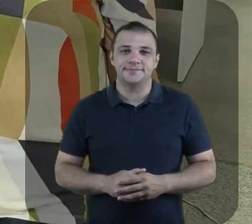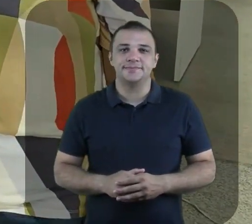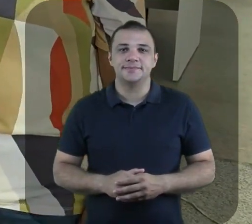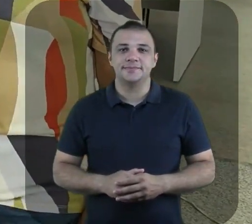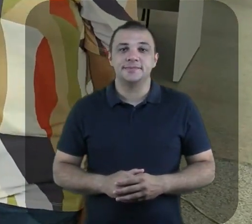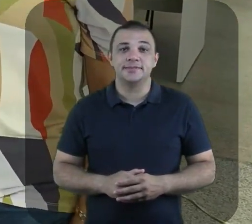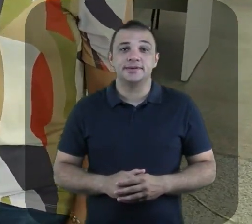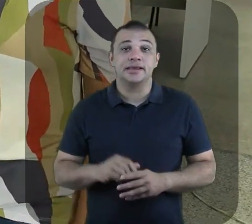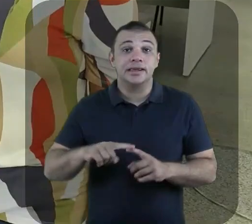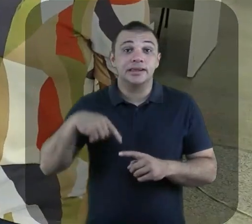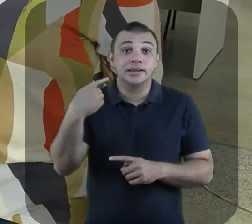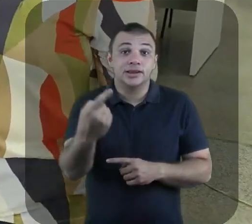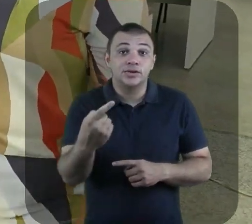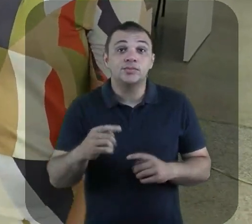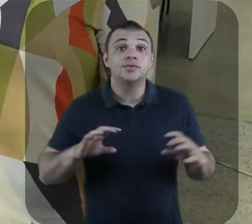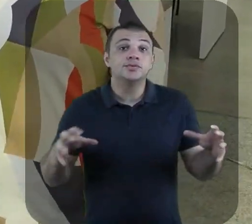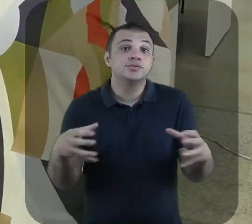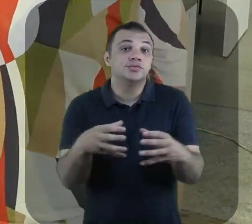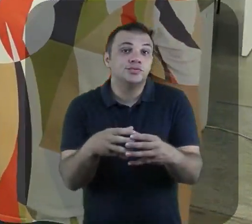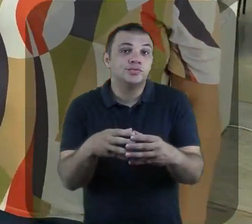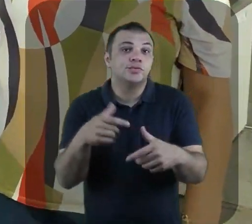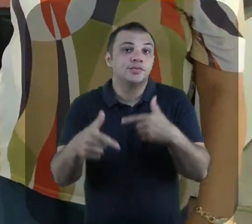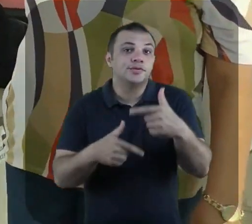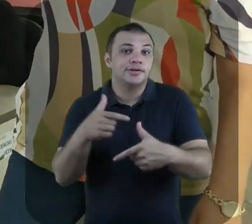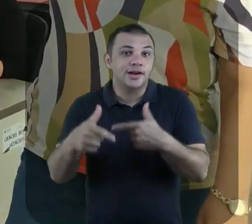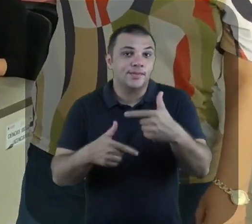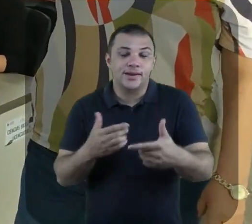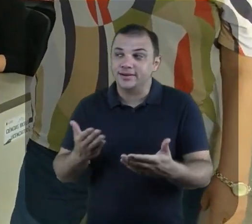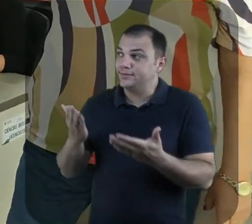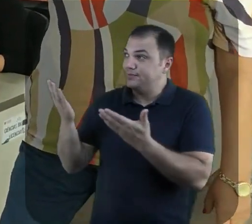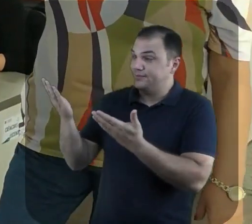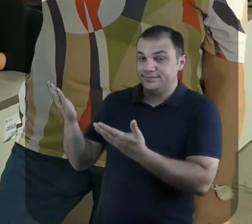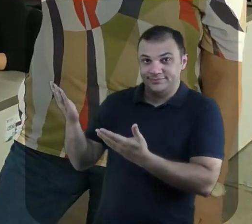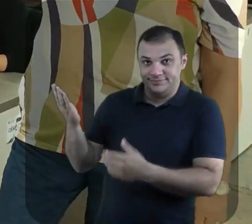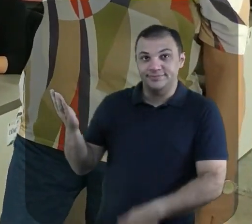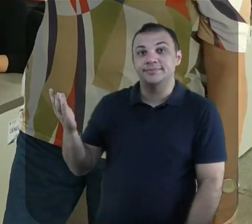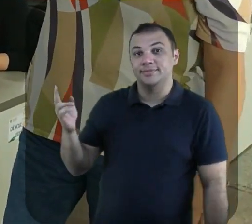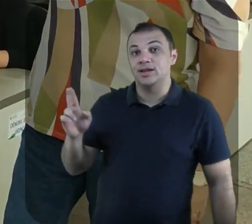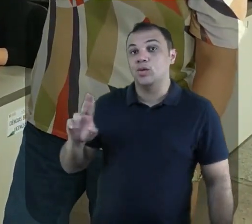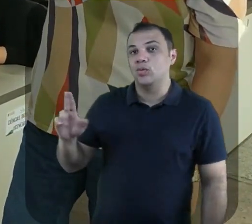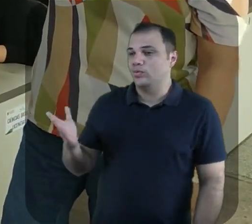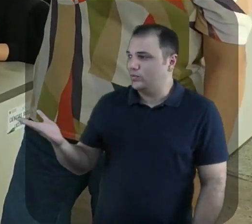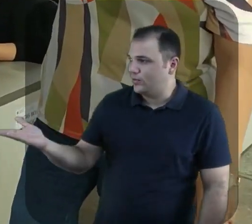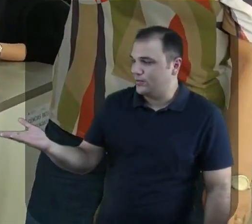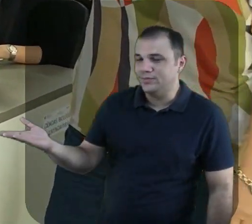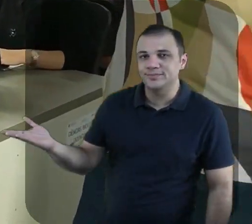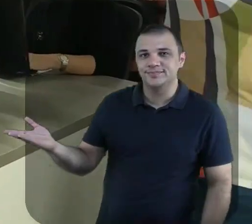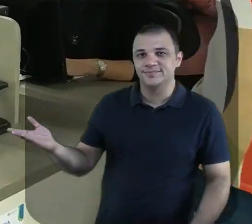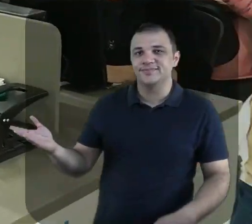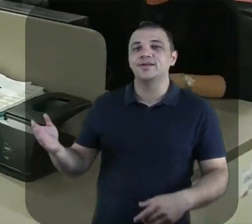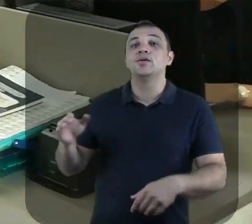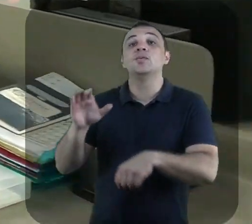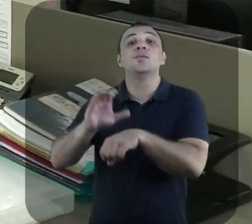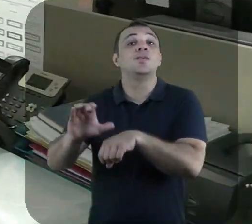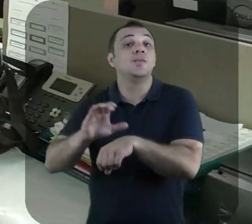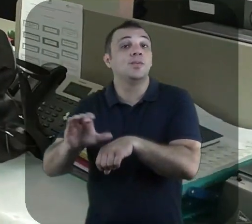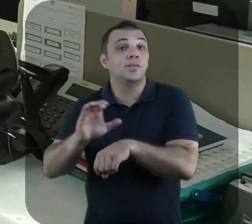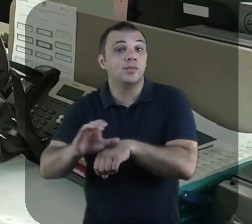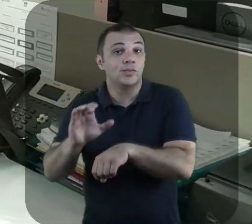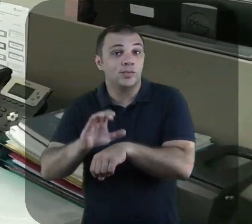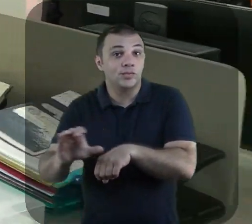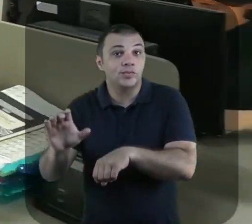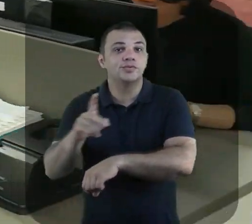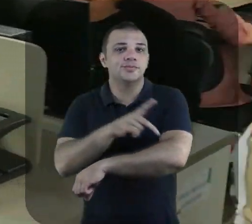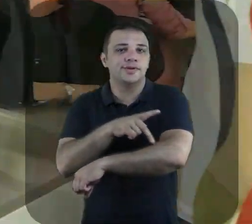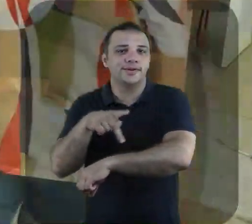conosco hoje. Em seguida, vamos apresentar Regina e Roberto, que fazem